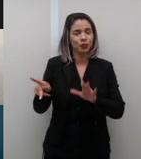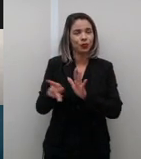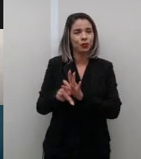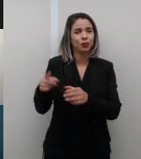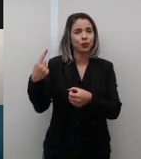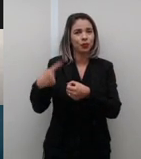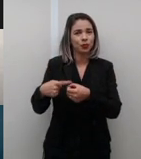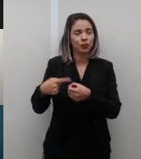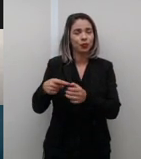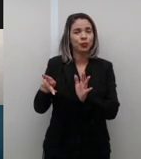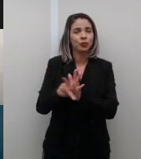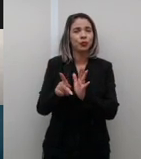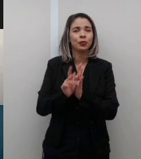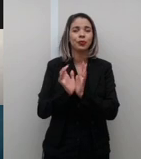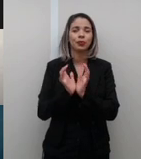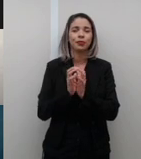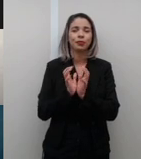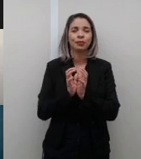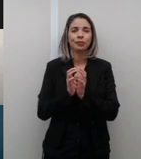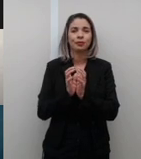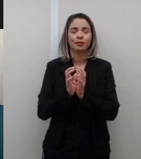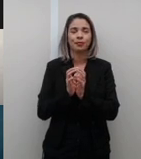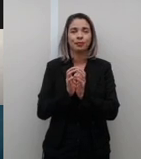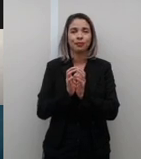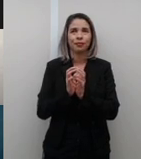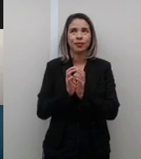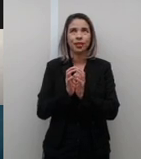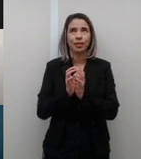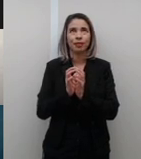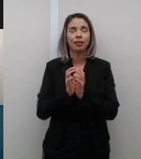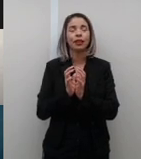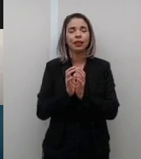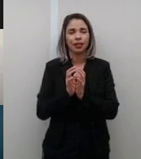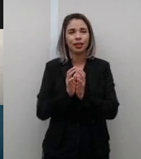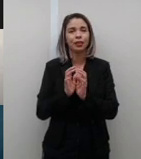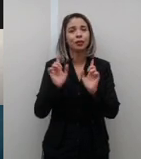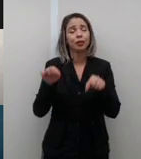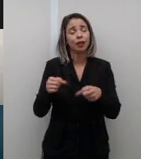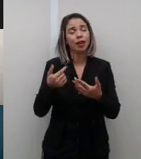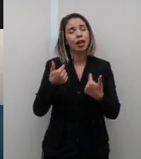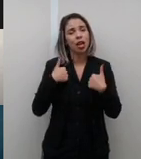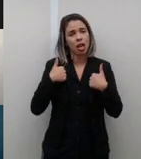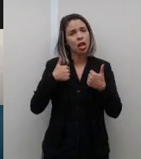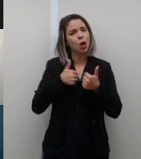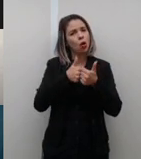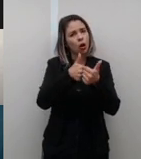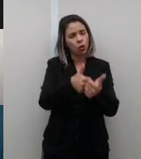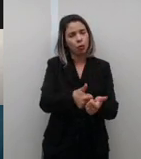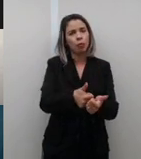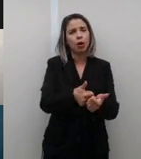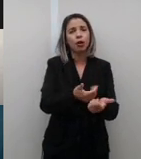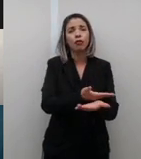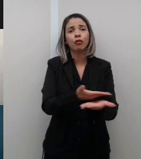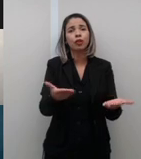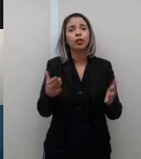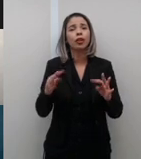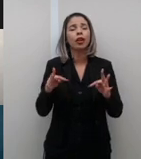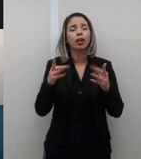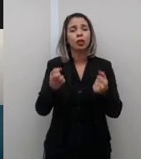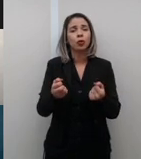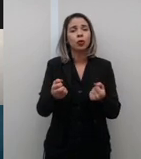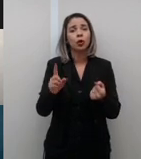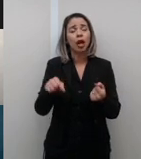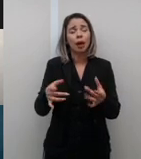Recife, servidores e advogados que acompanham esta sessão, seja presencialmente,